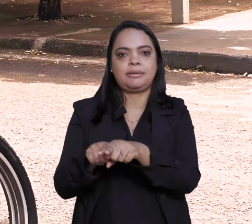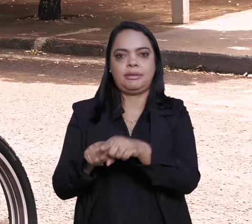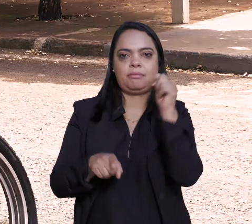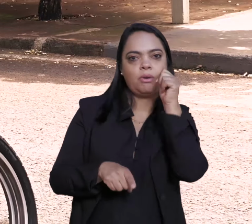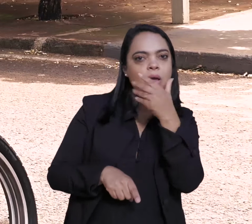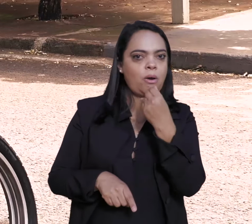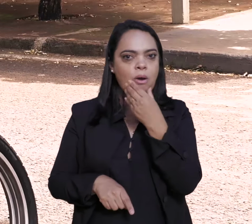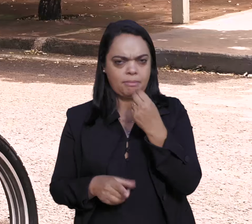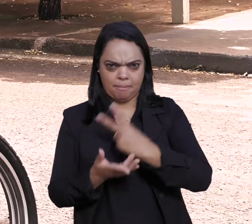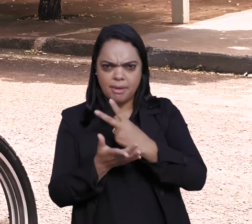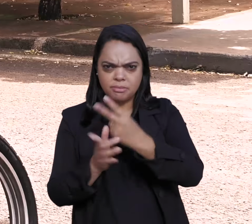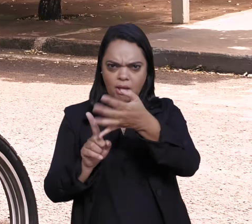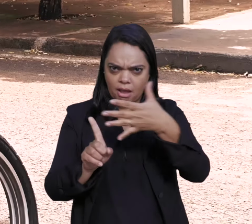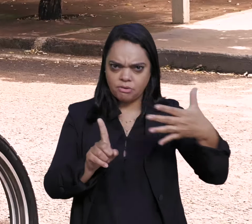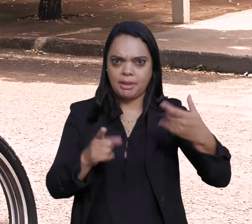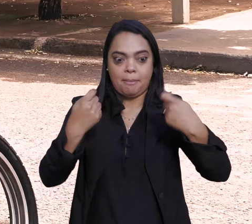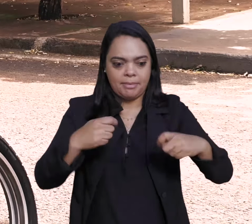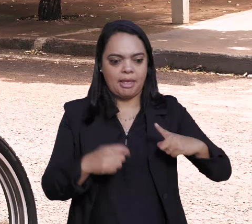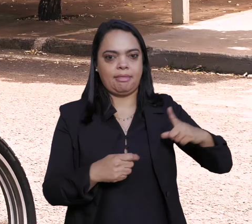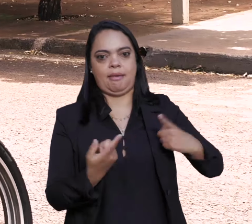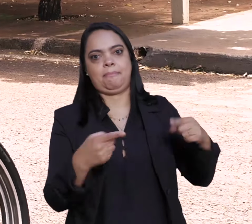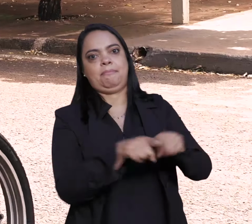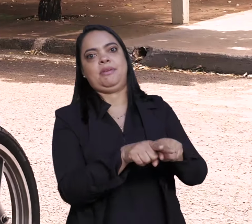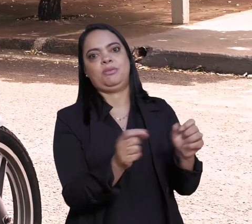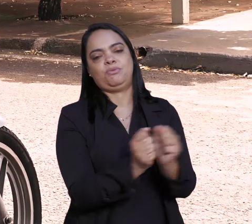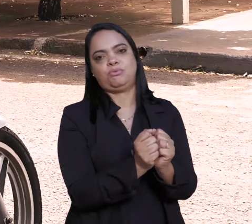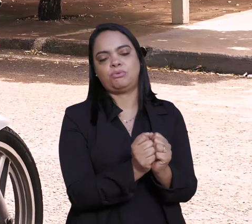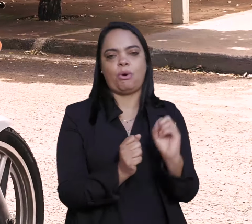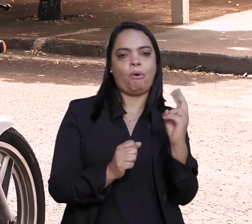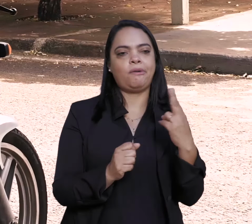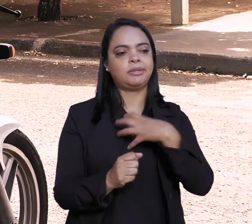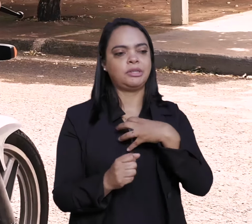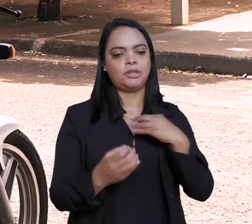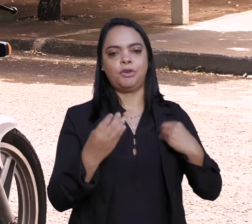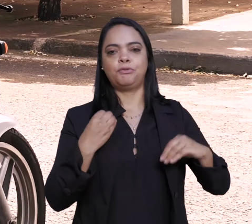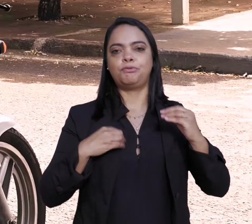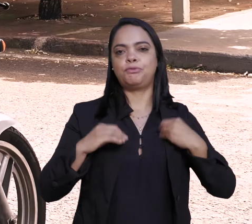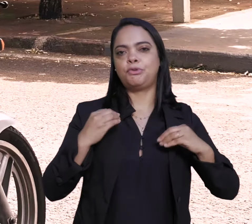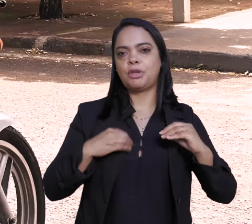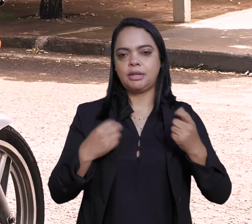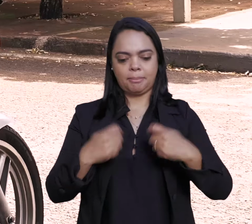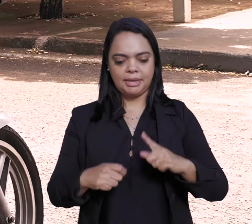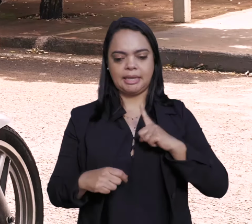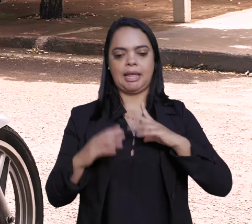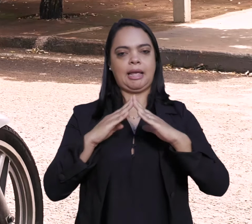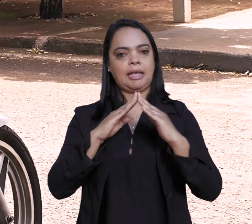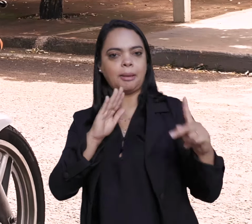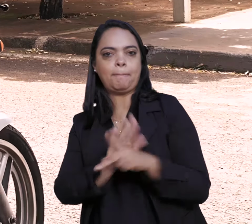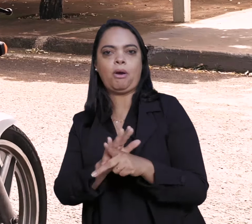mesmo se você sendo LGBT, você tem que arrumar essa pessoa, porque senão você é frustrada. Tchau. E você tem que ter sua casa e seu